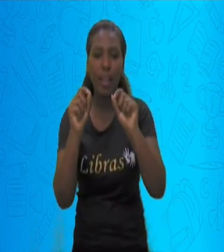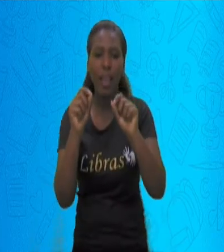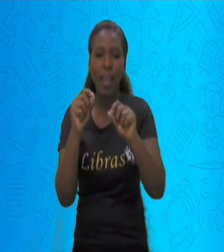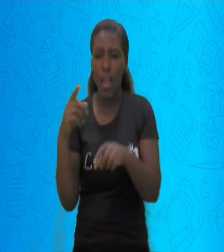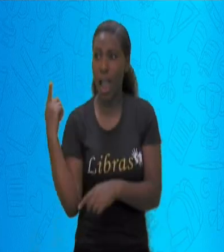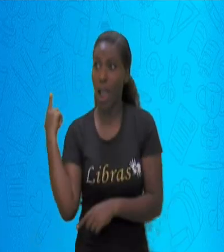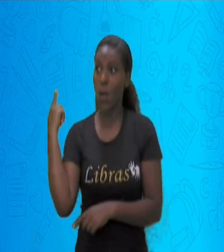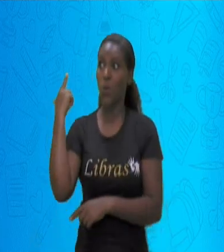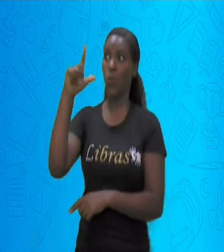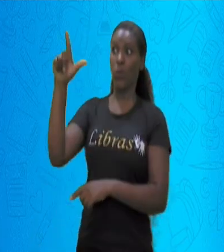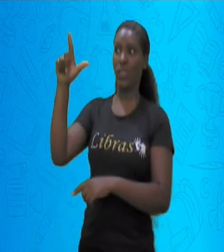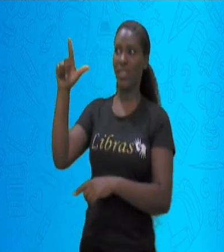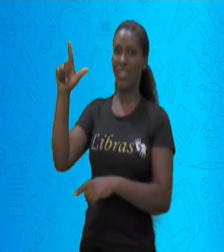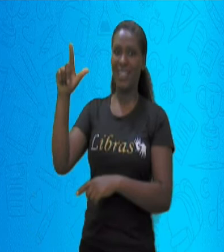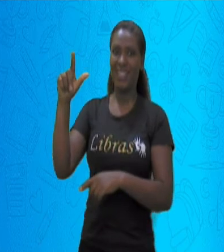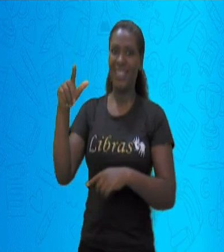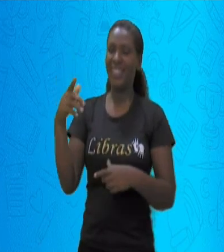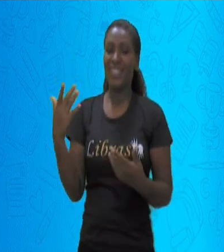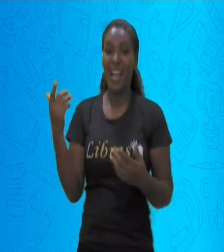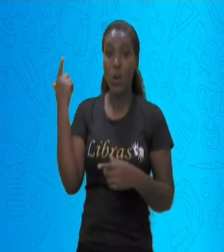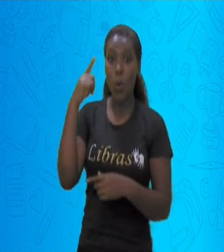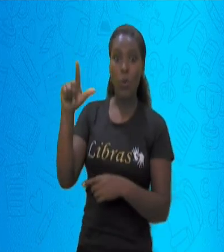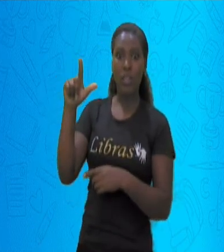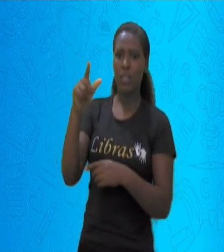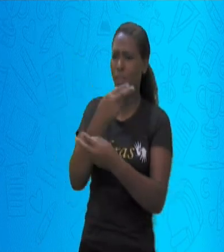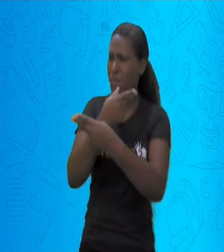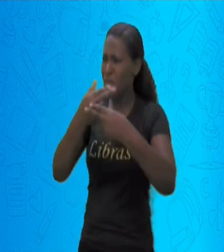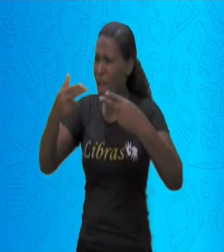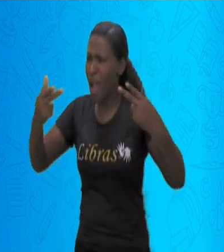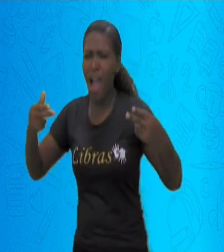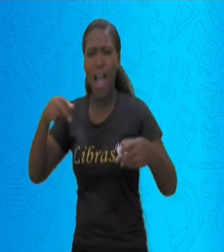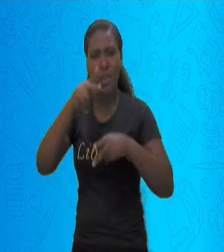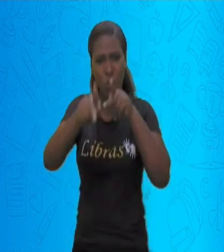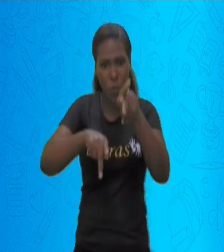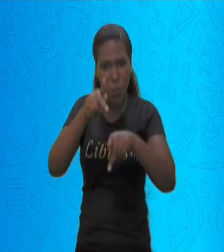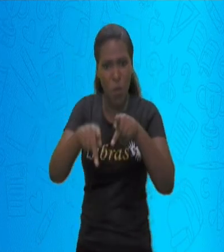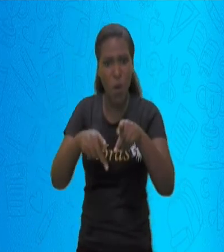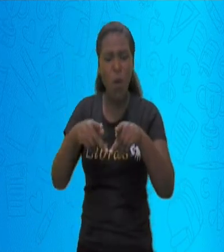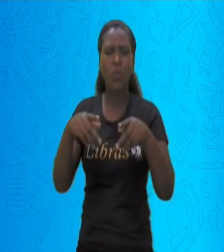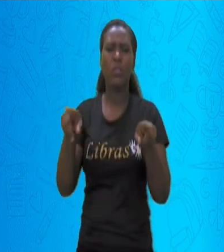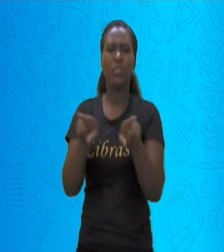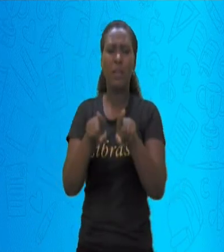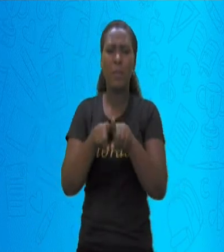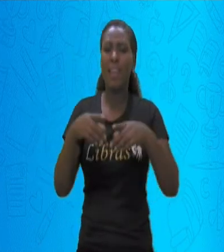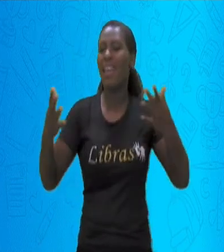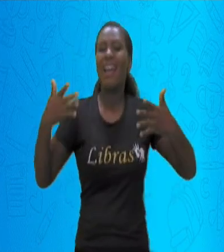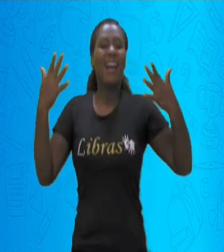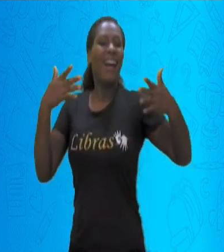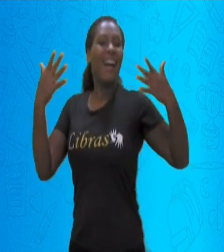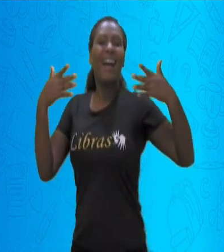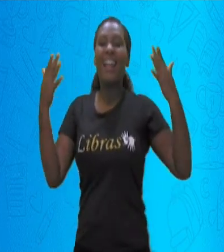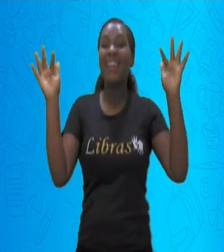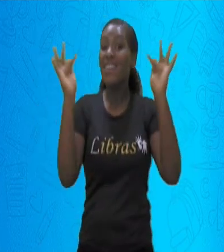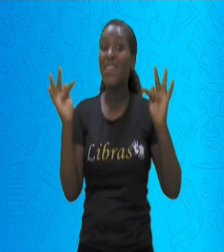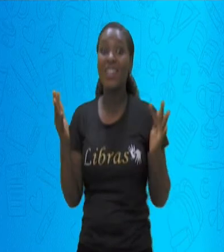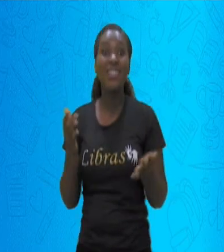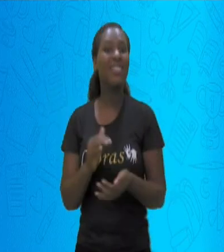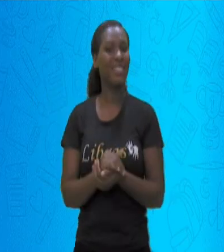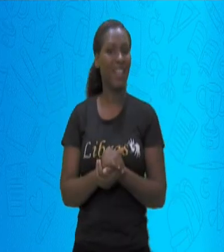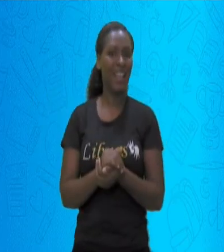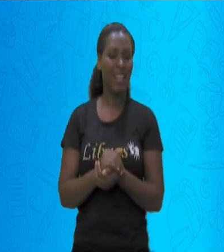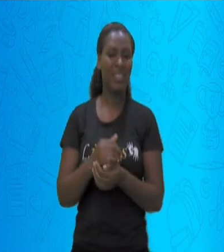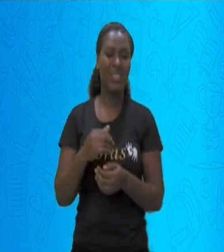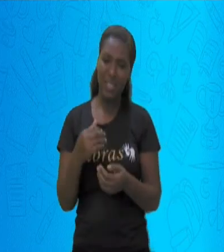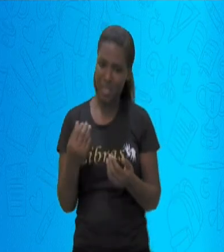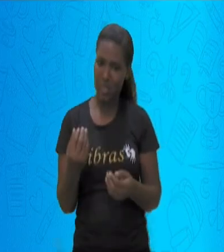povo português. A verde representa florestas do território português. Então, vocês podem observar que também